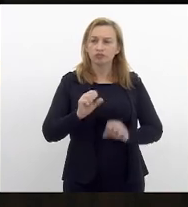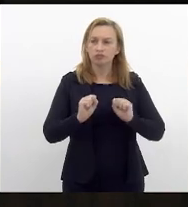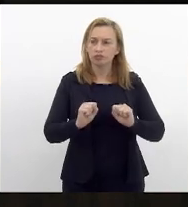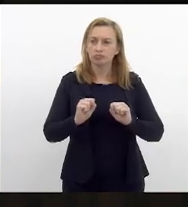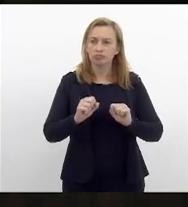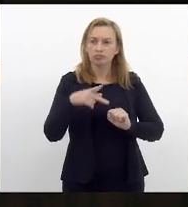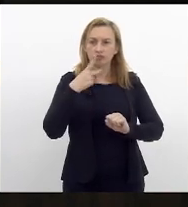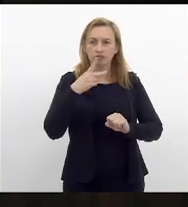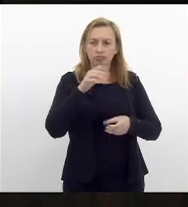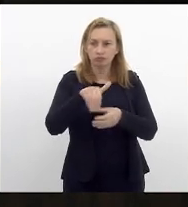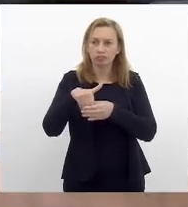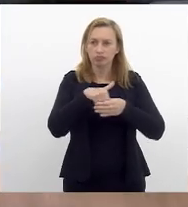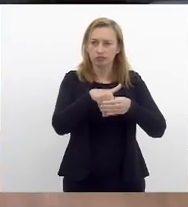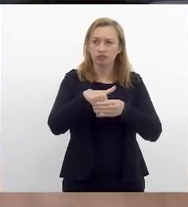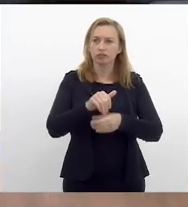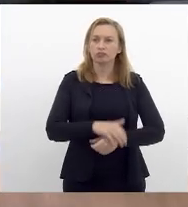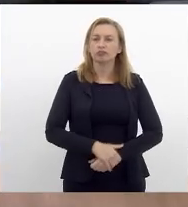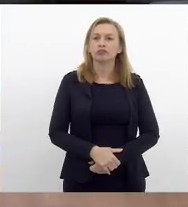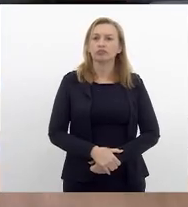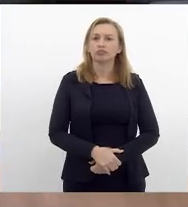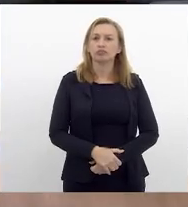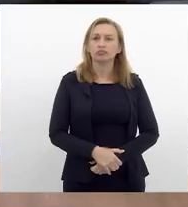aparte.